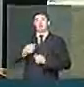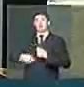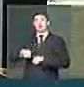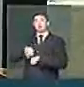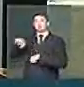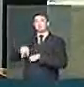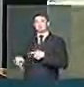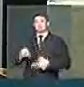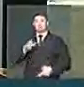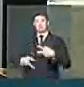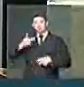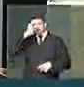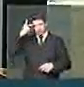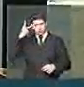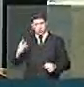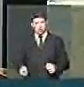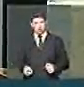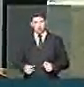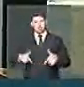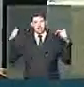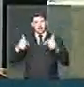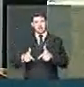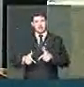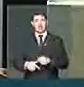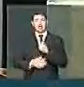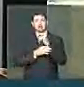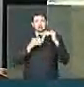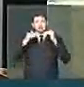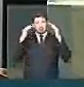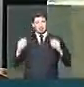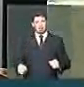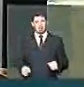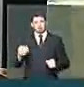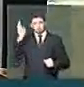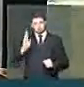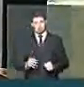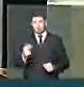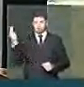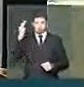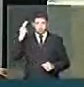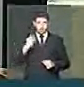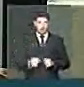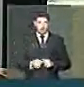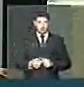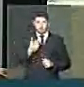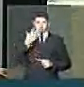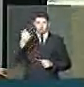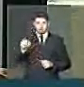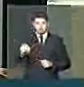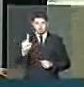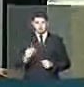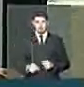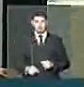explorador, que atacam a sustentabilidade brasileira. Não poderíamos estar desse lado,